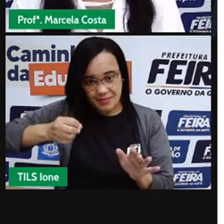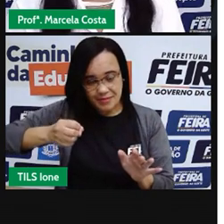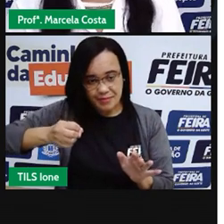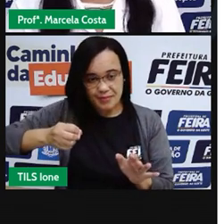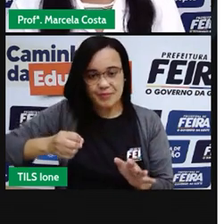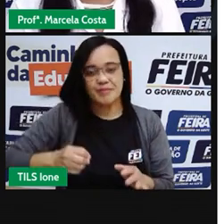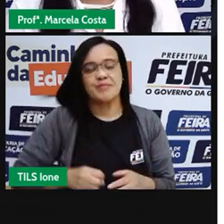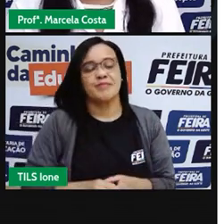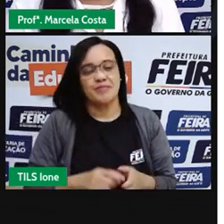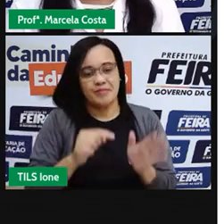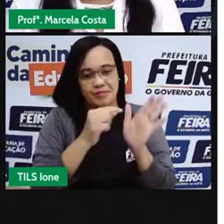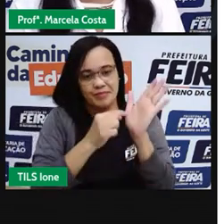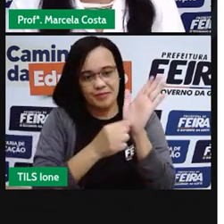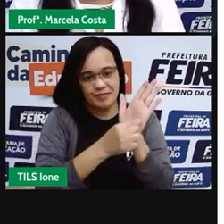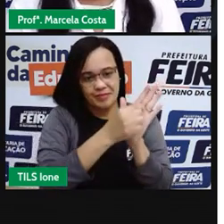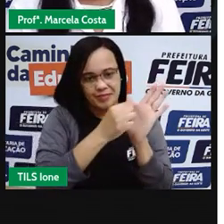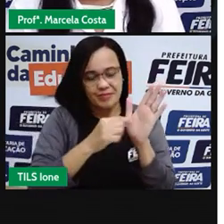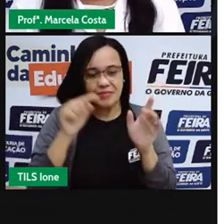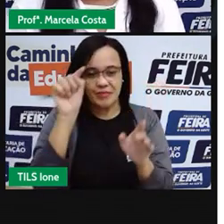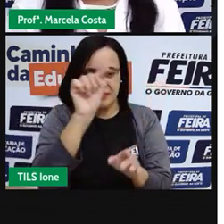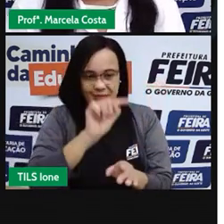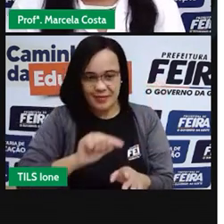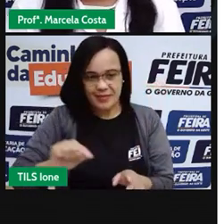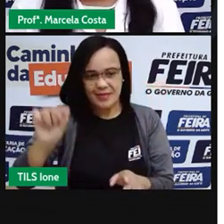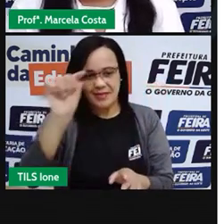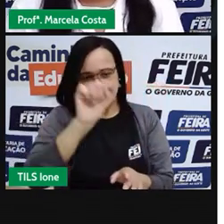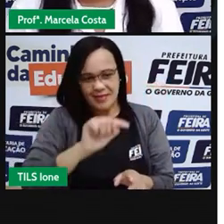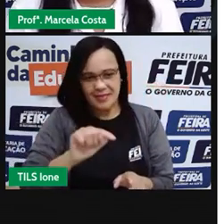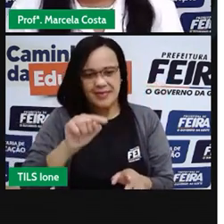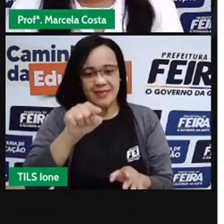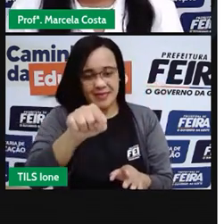E para isso eu vou usar um círculo.